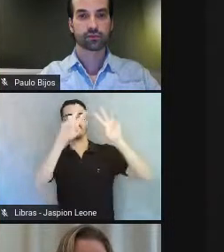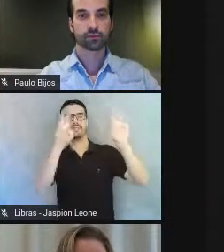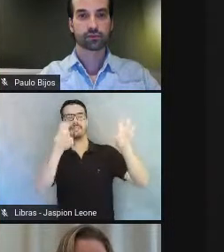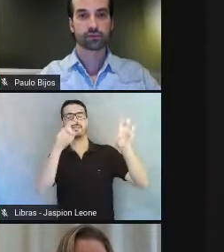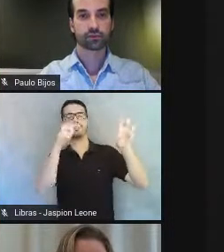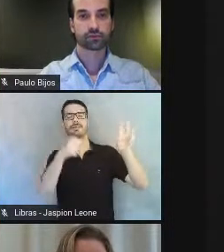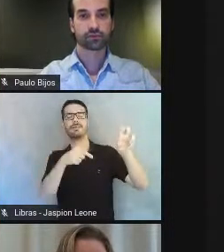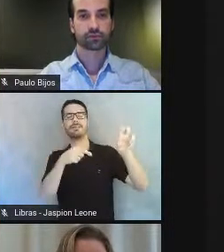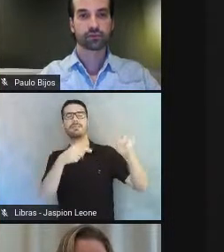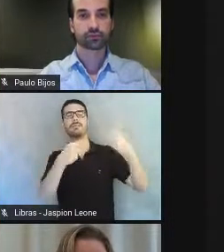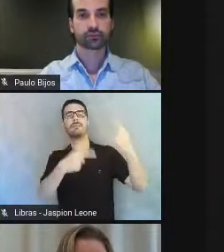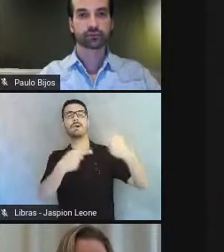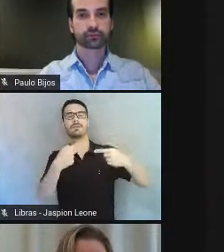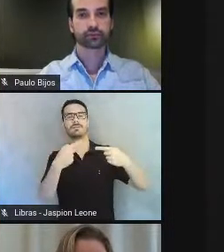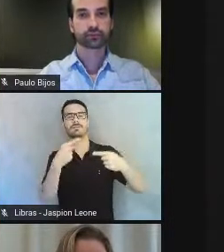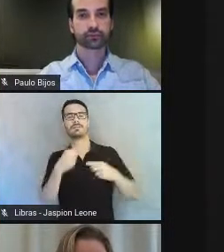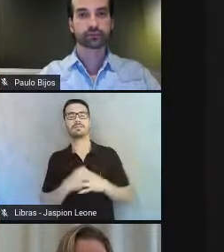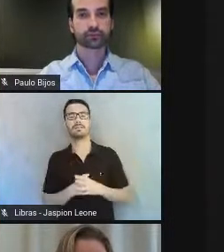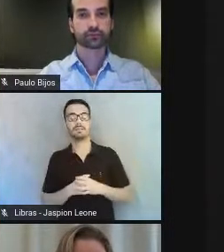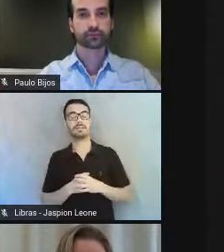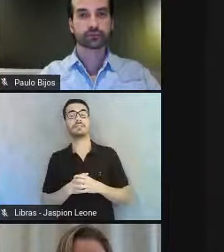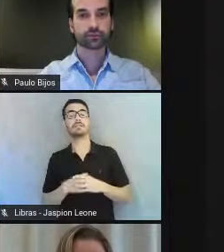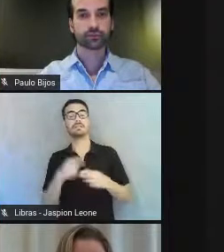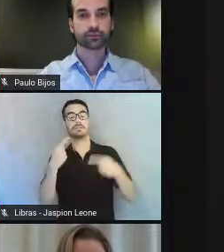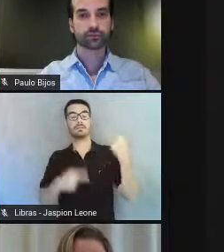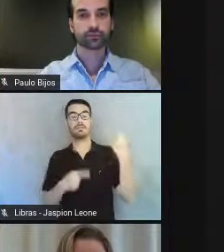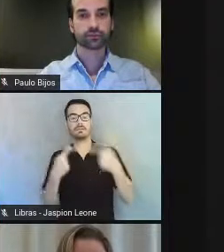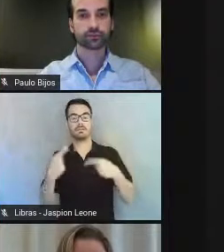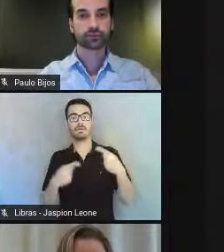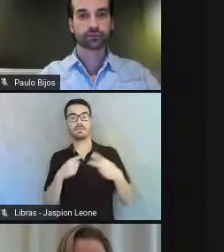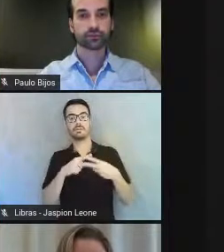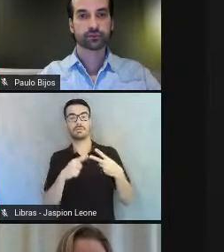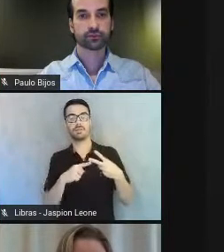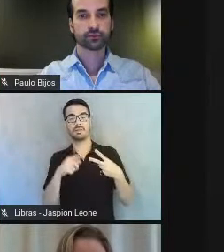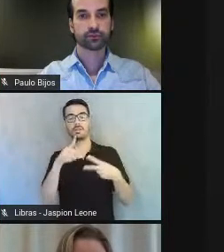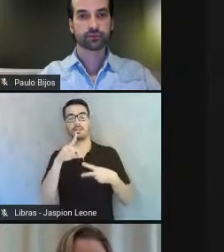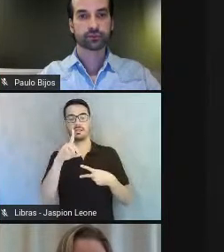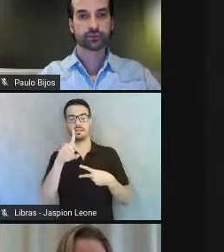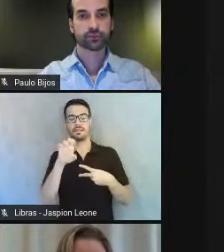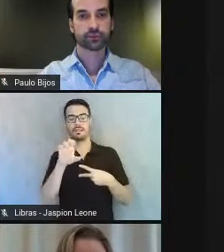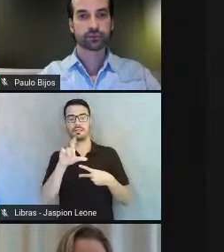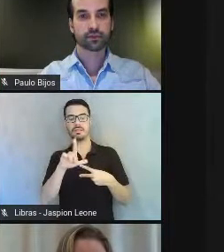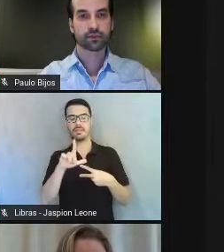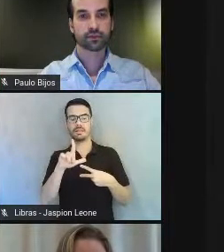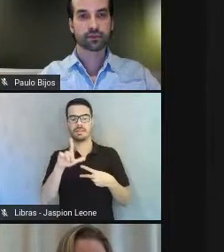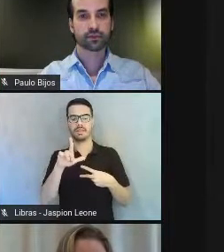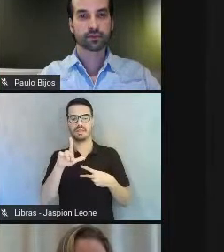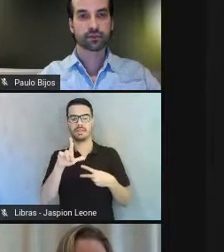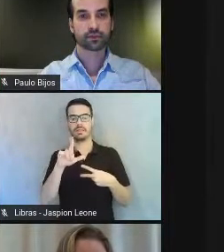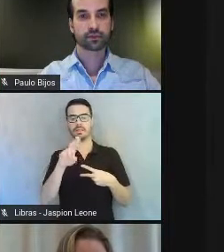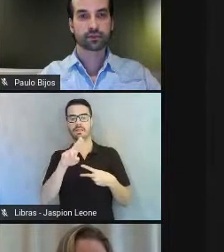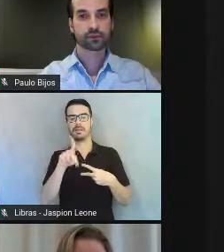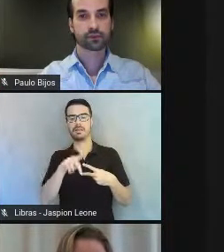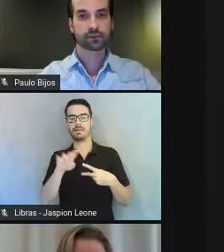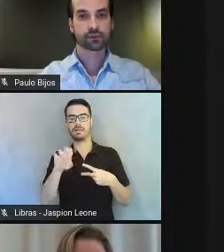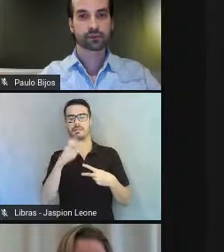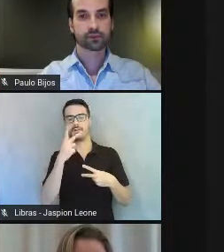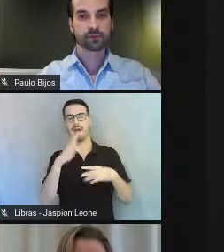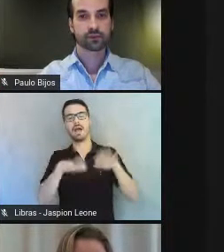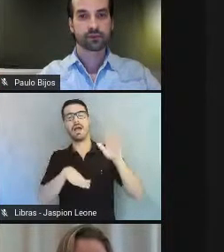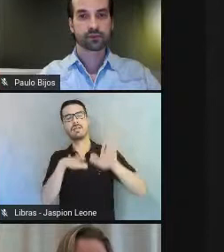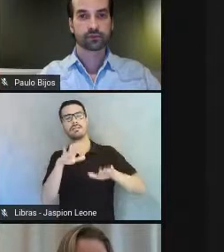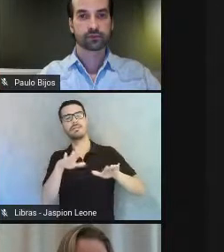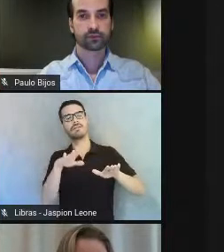essa questão. E num certo ponto, Deleuze diz: às vezes se concebia a prática como uma aplicação